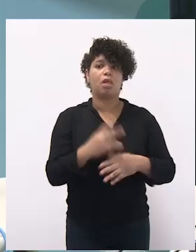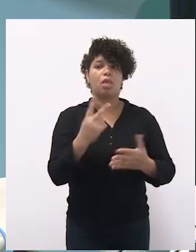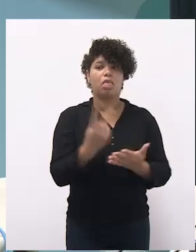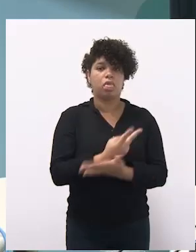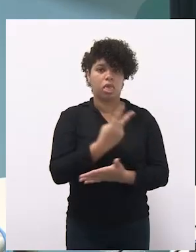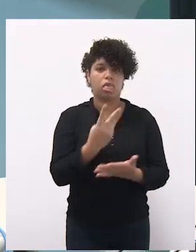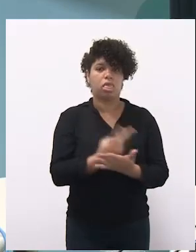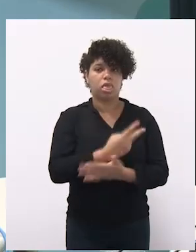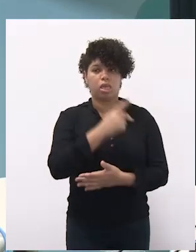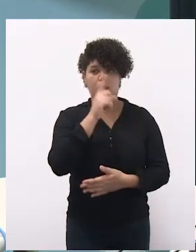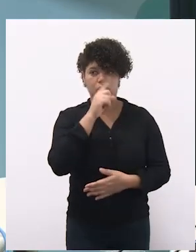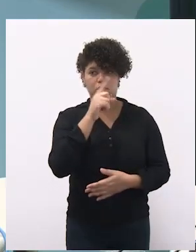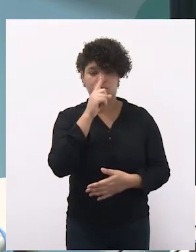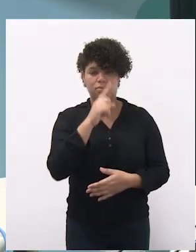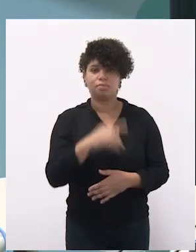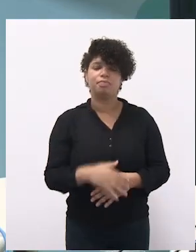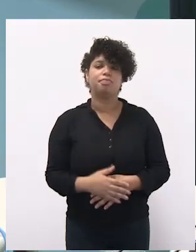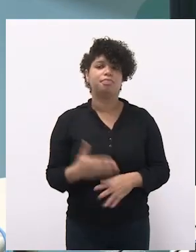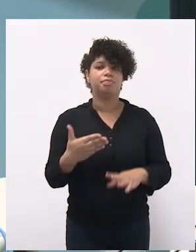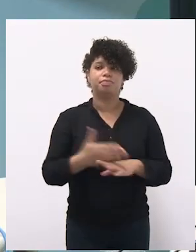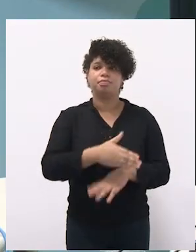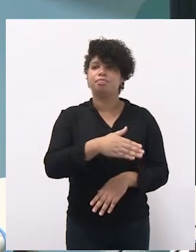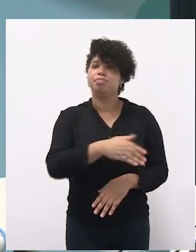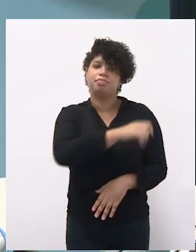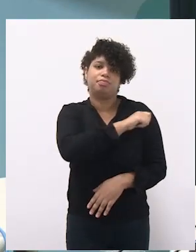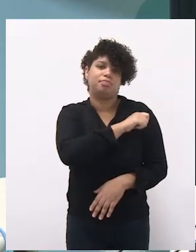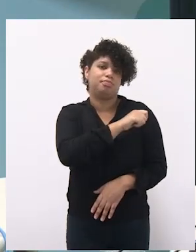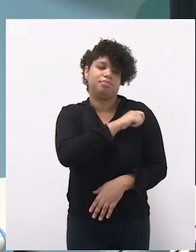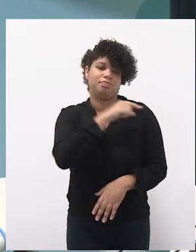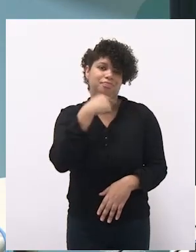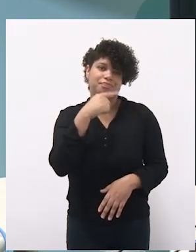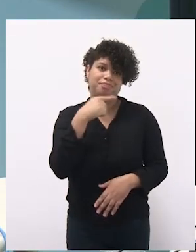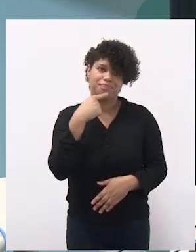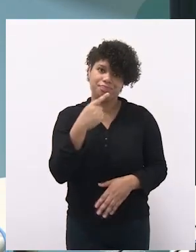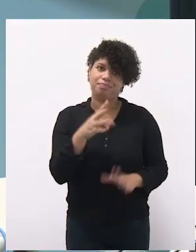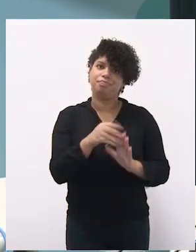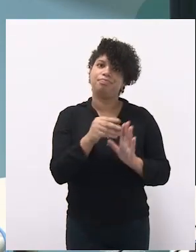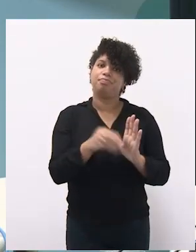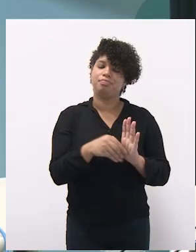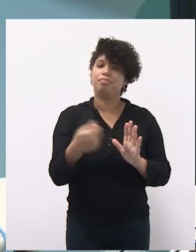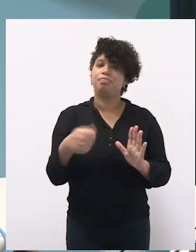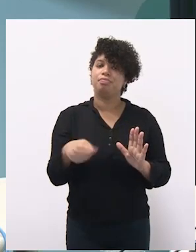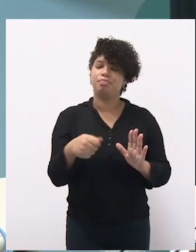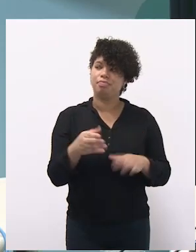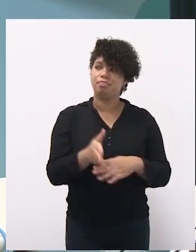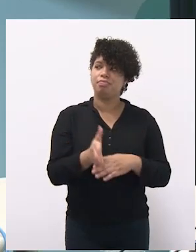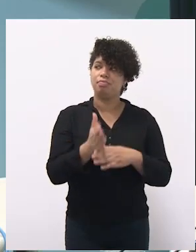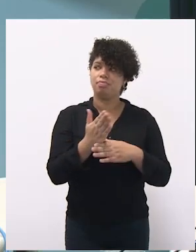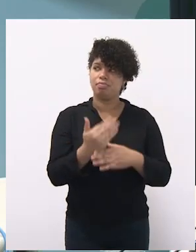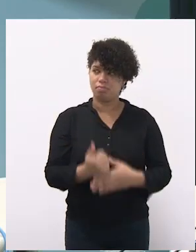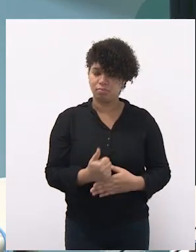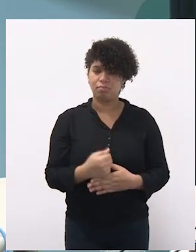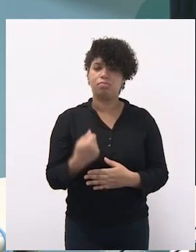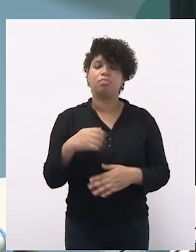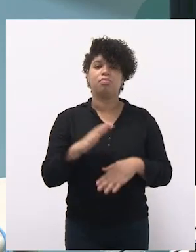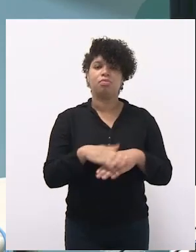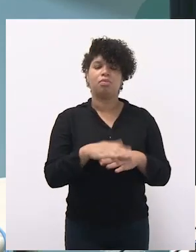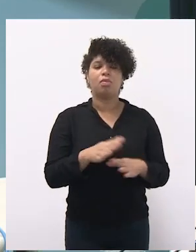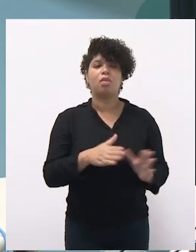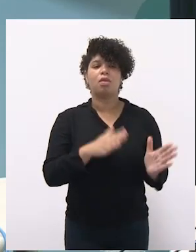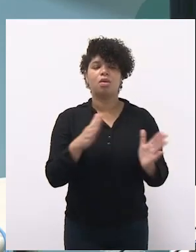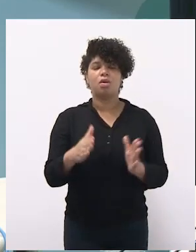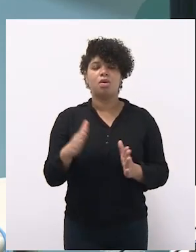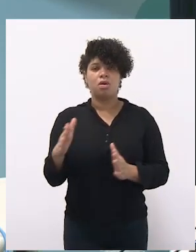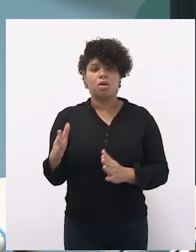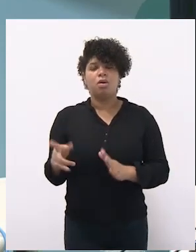vão conseguir acessar a tua aula e ter acesso ao teu conteúdo. Então, é importantíssimo esse passo de utilização do